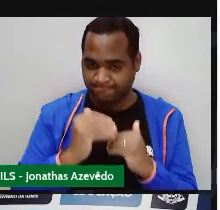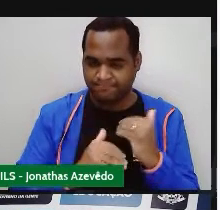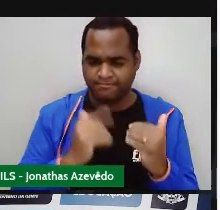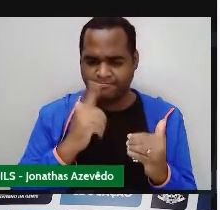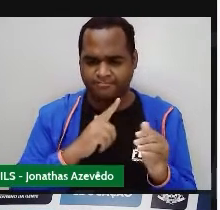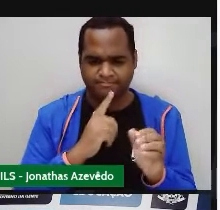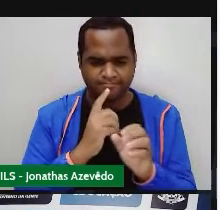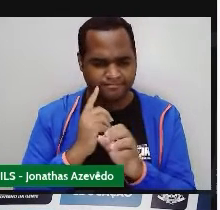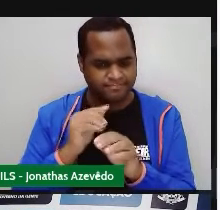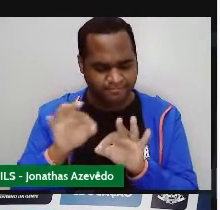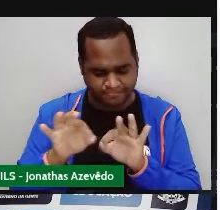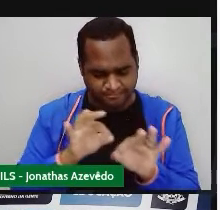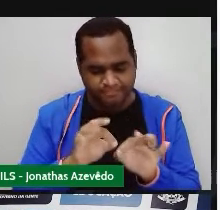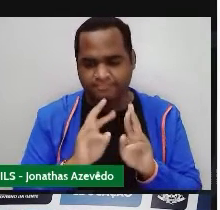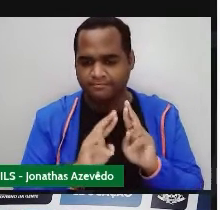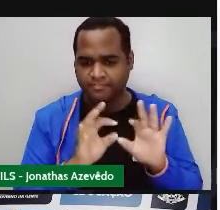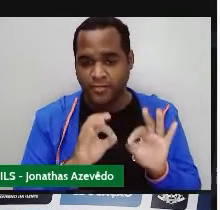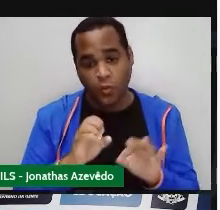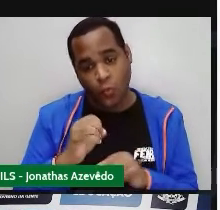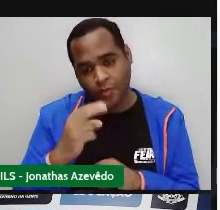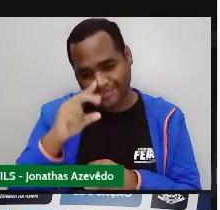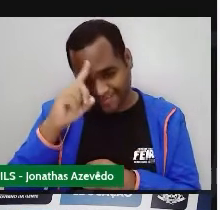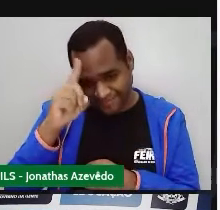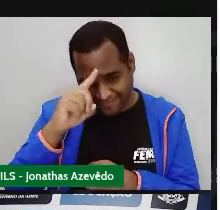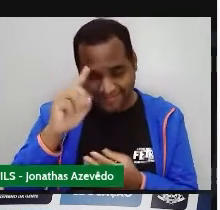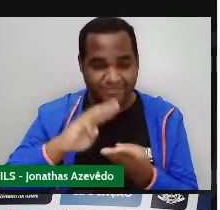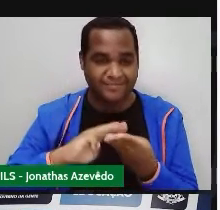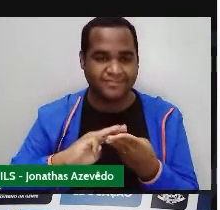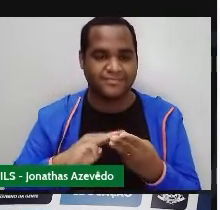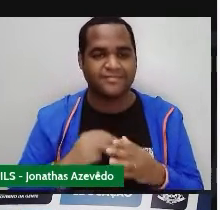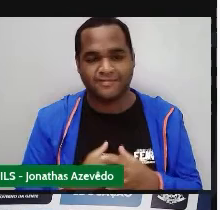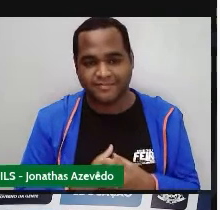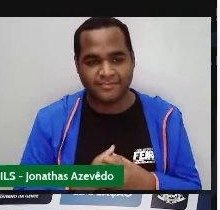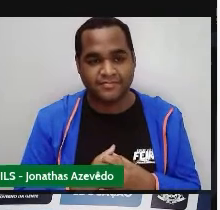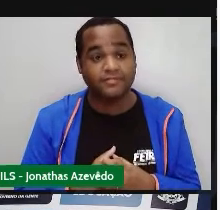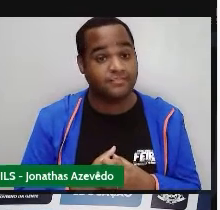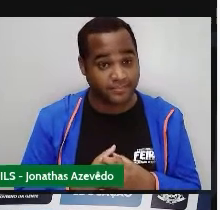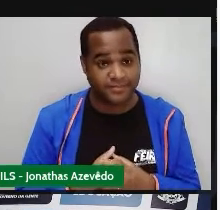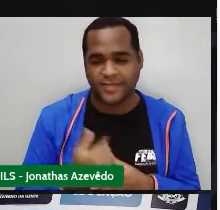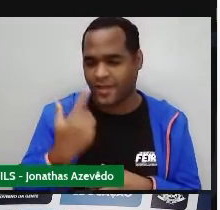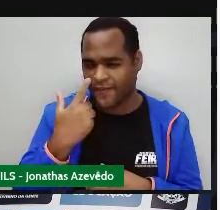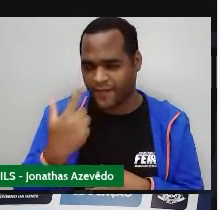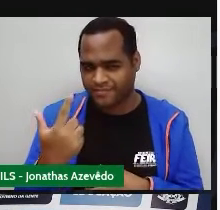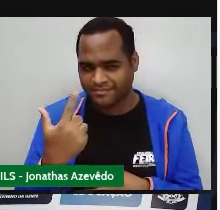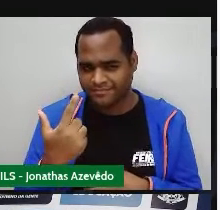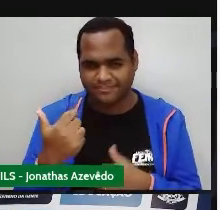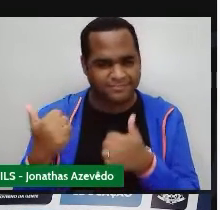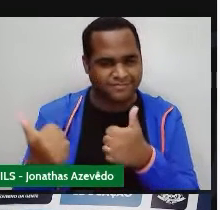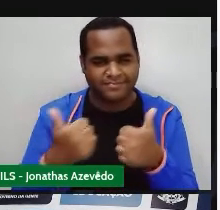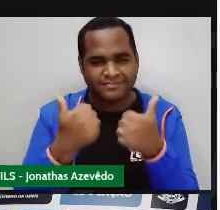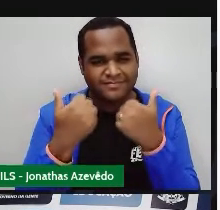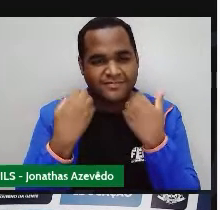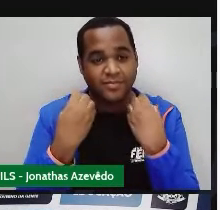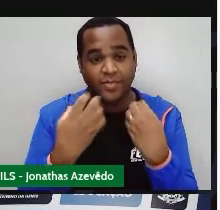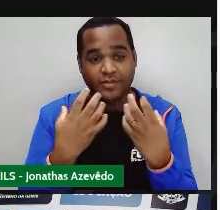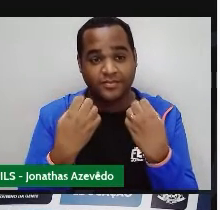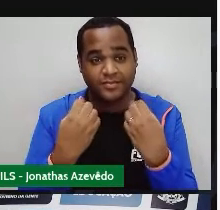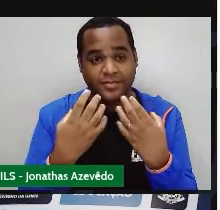e mais geralmente de invenção e matemática tá Então olha só que bacana